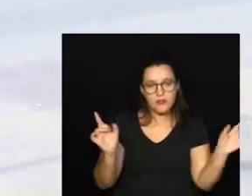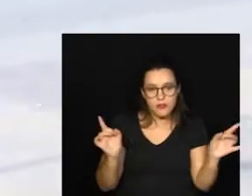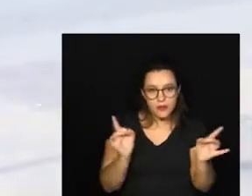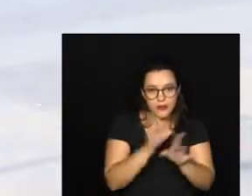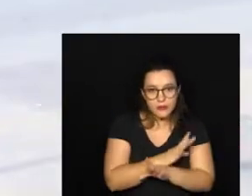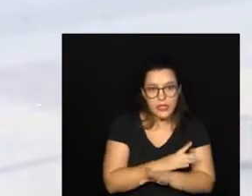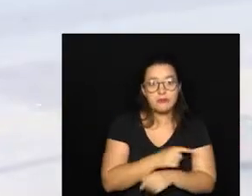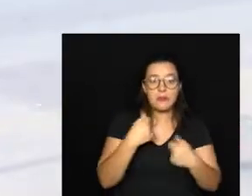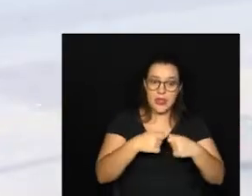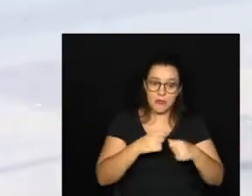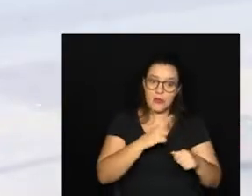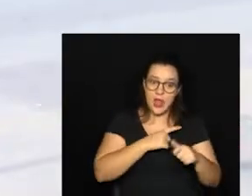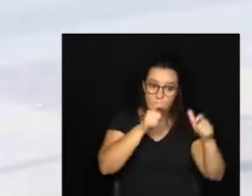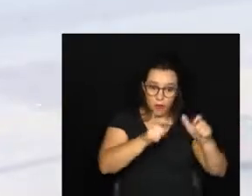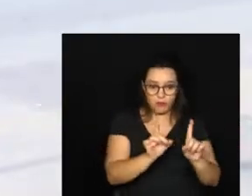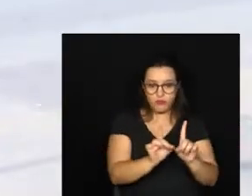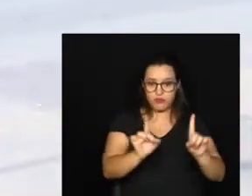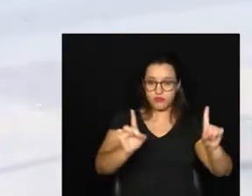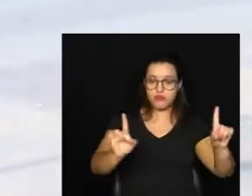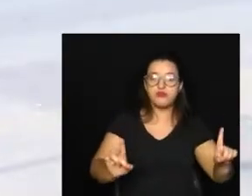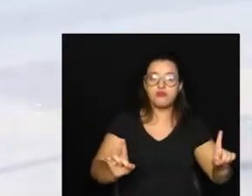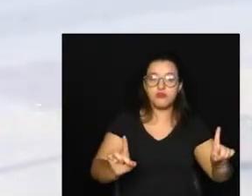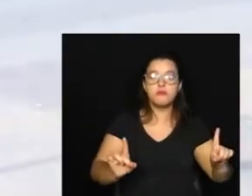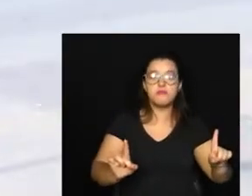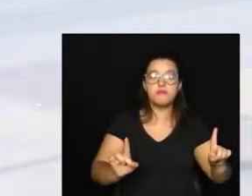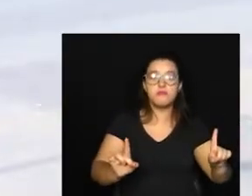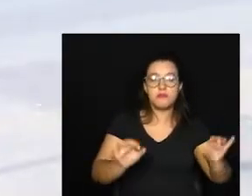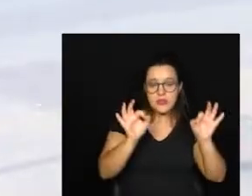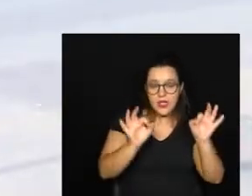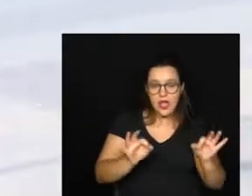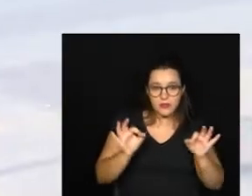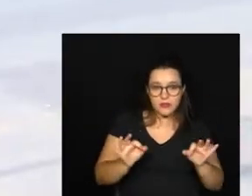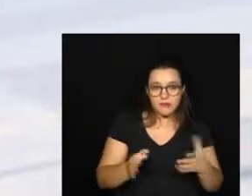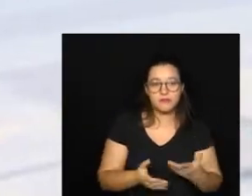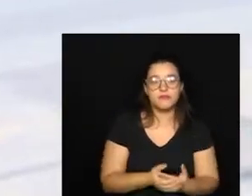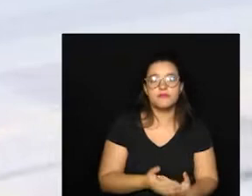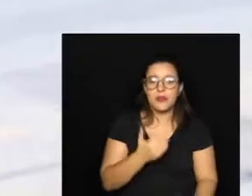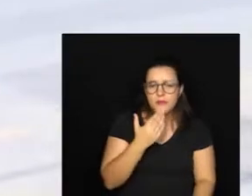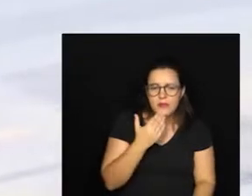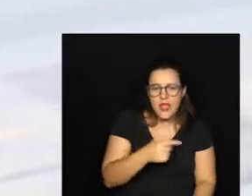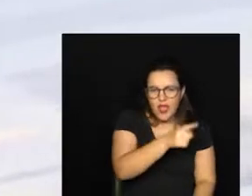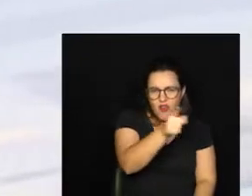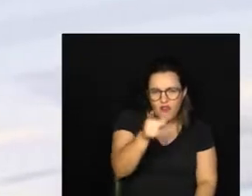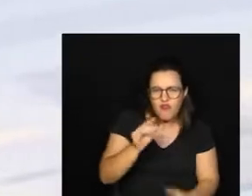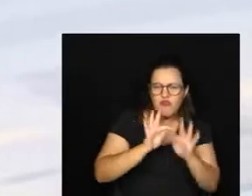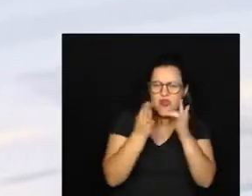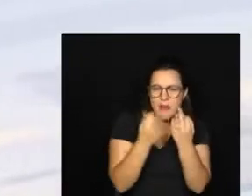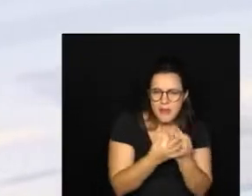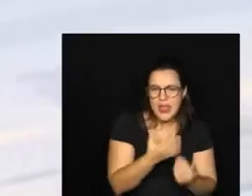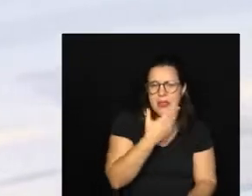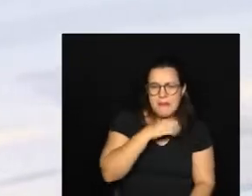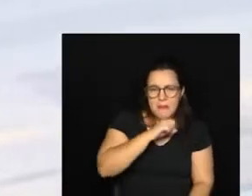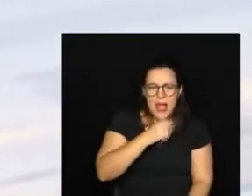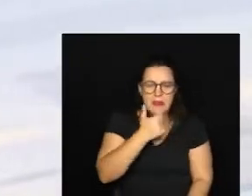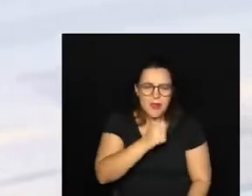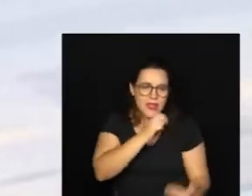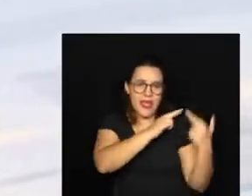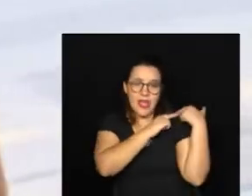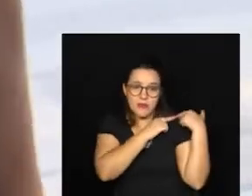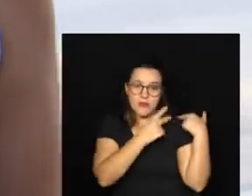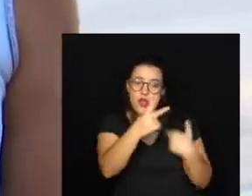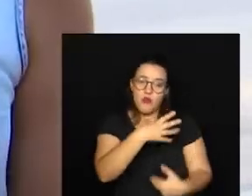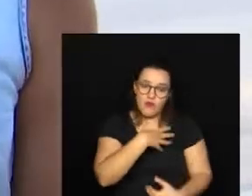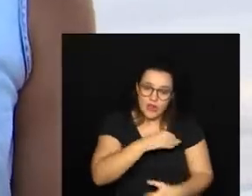manter o distanciamento social. Então, eu peço que os pais ou responsáveis levem as crianças e vão ser atendidos